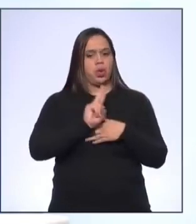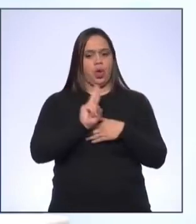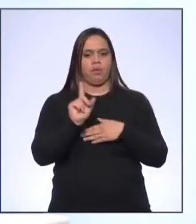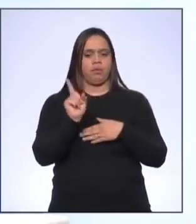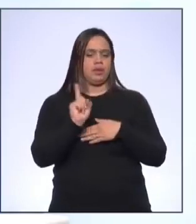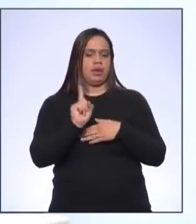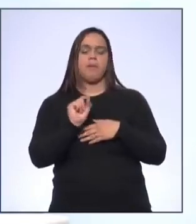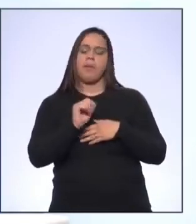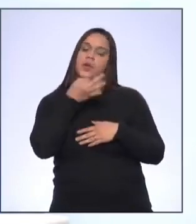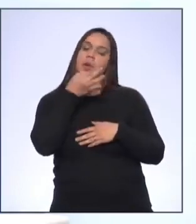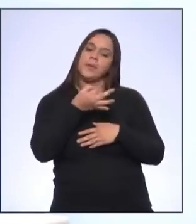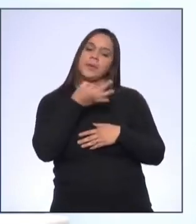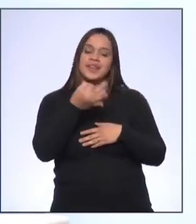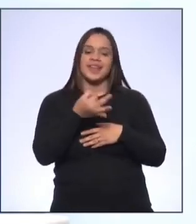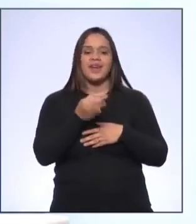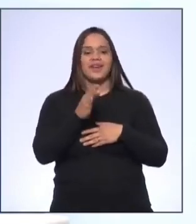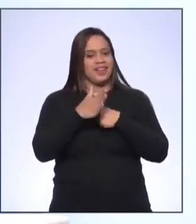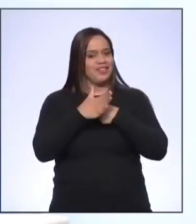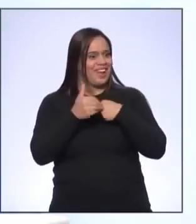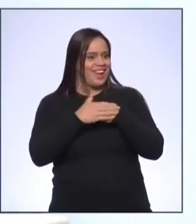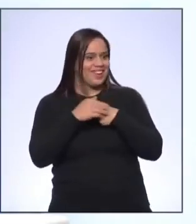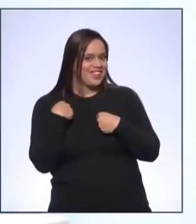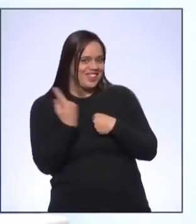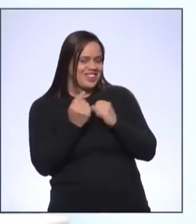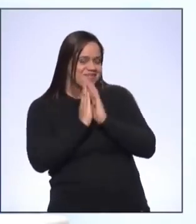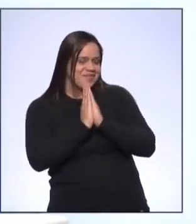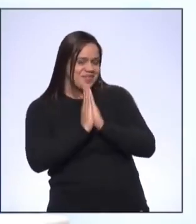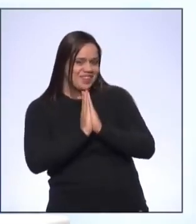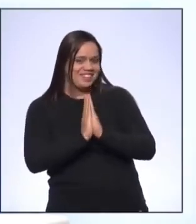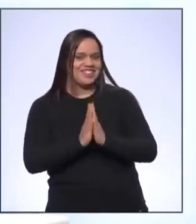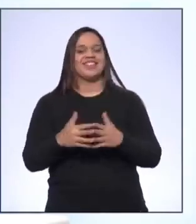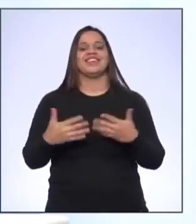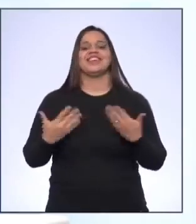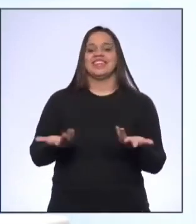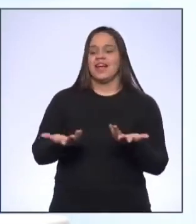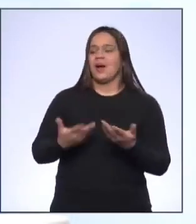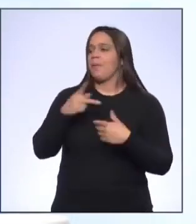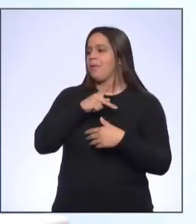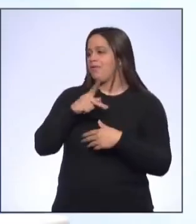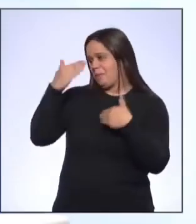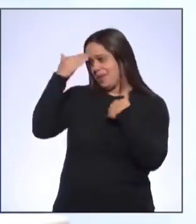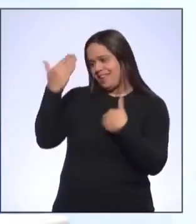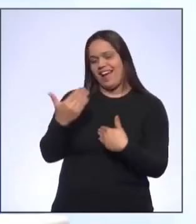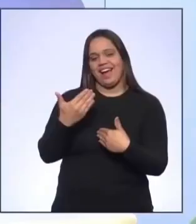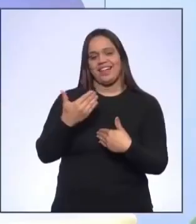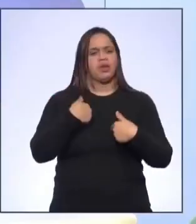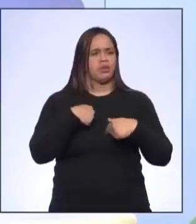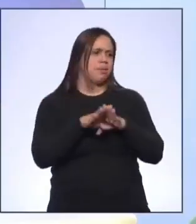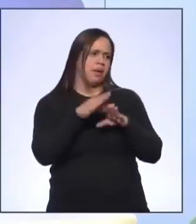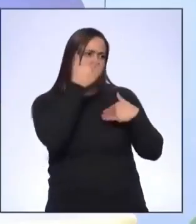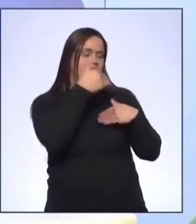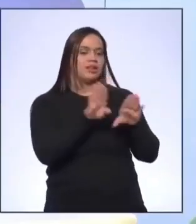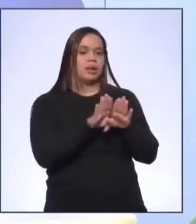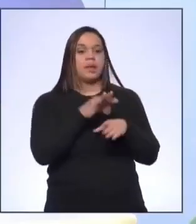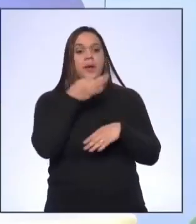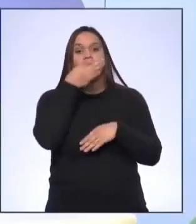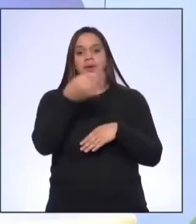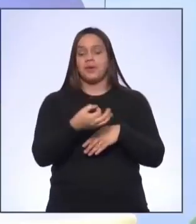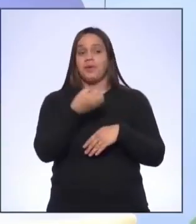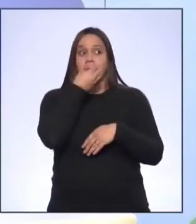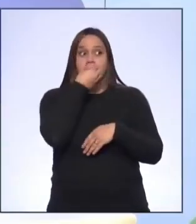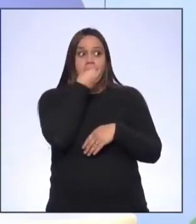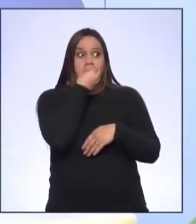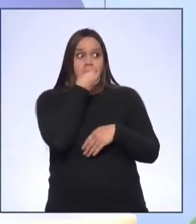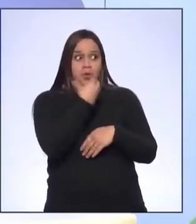pode opinar e seja carinhoso conosco, por favor. Professora Fernanda, muito obrigado. Eu que agradeço, já deixo a minha opinião aqui. Foi muito